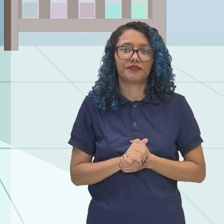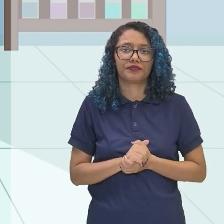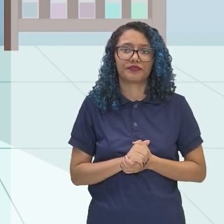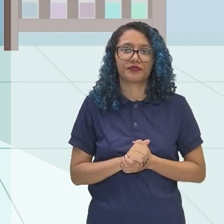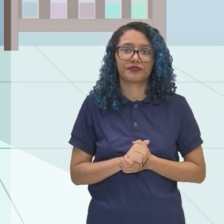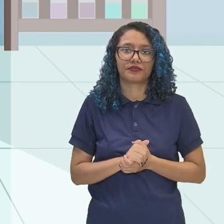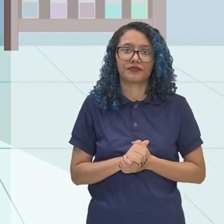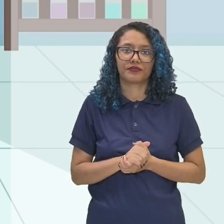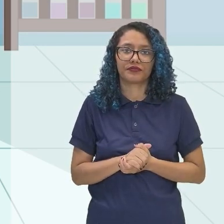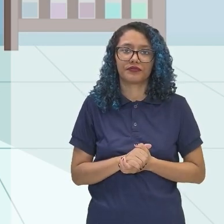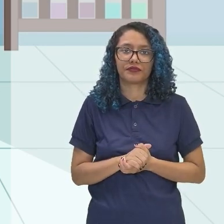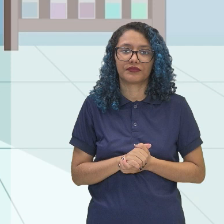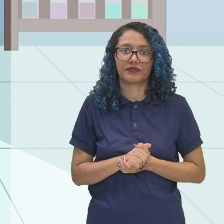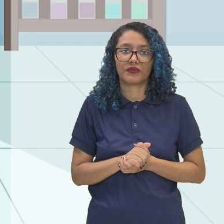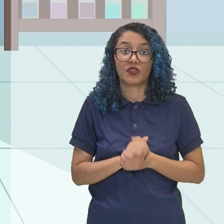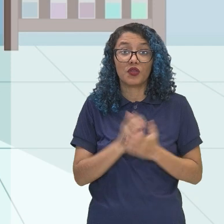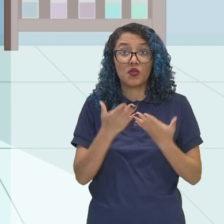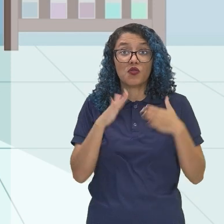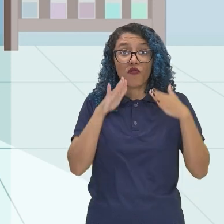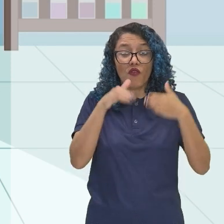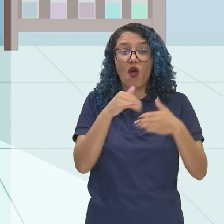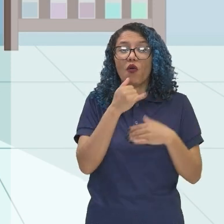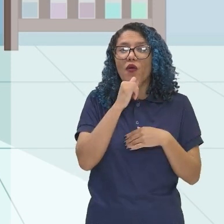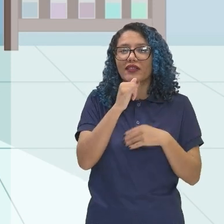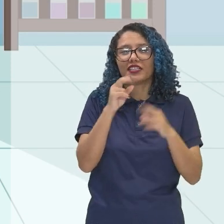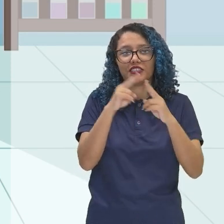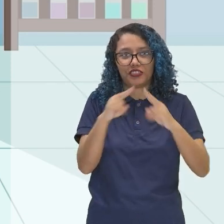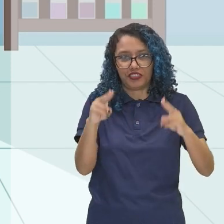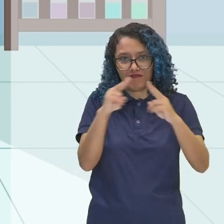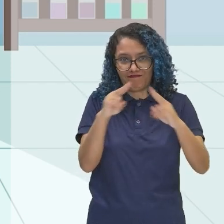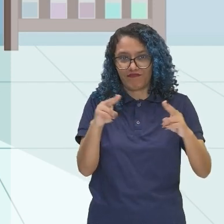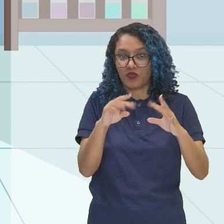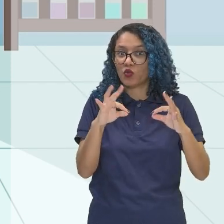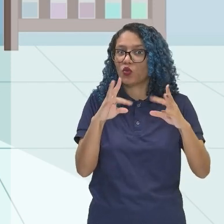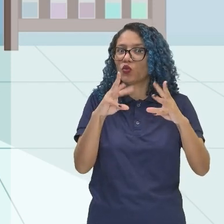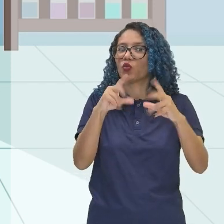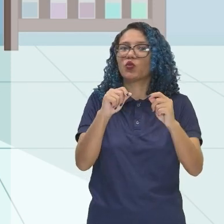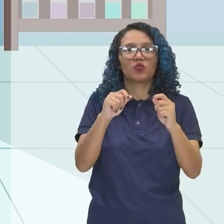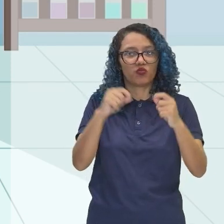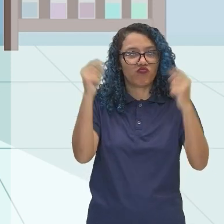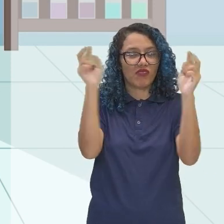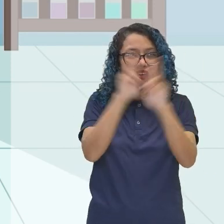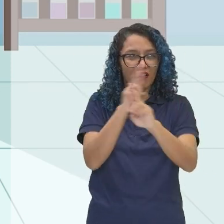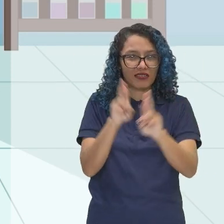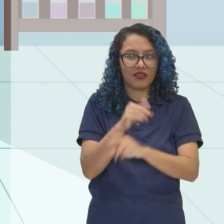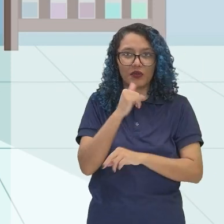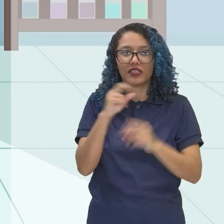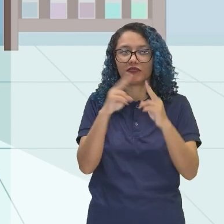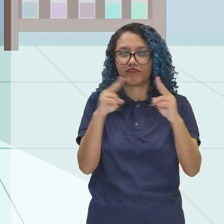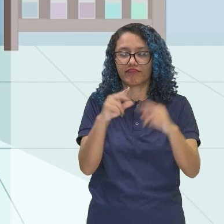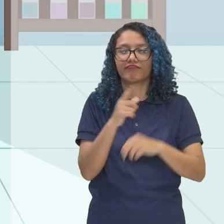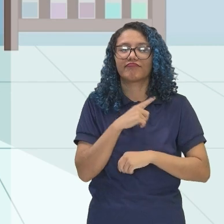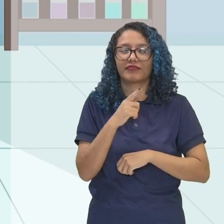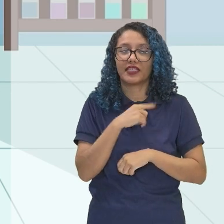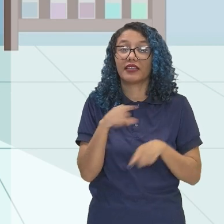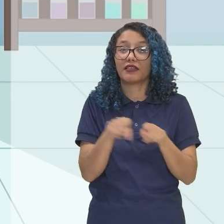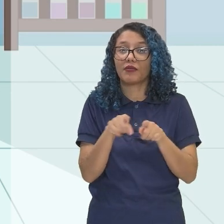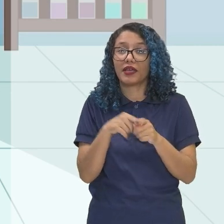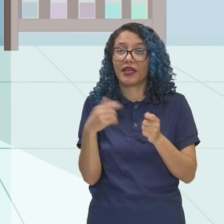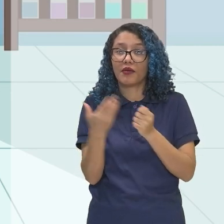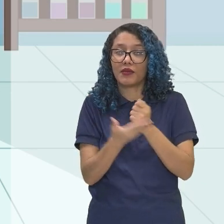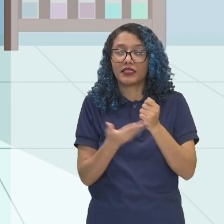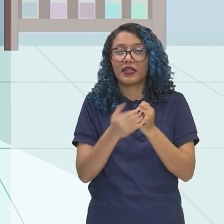a energia elétrica. Logo, nós temos o seguinte: ela é baseada na produção de